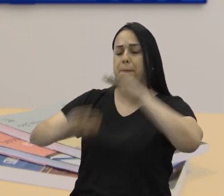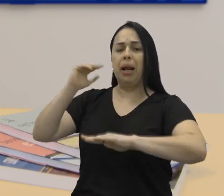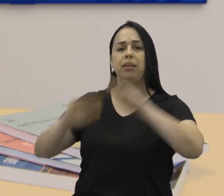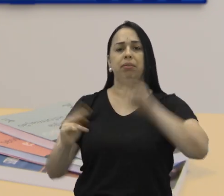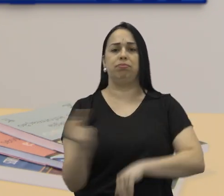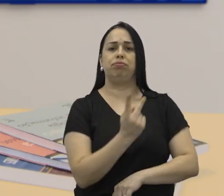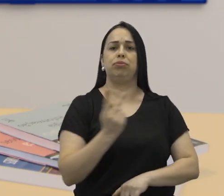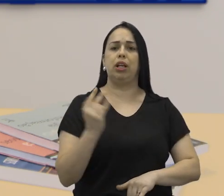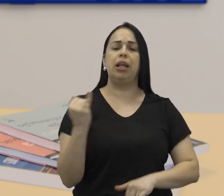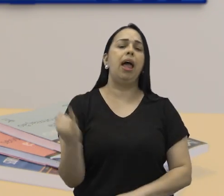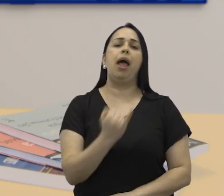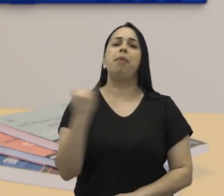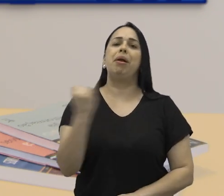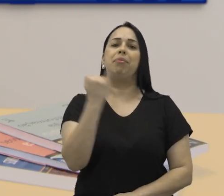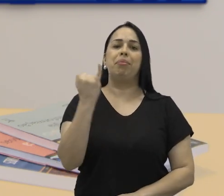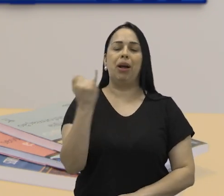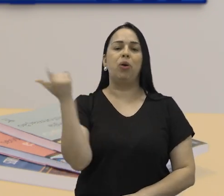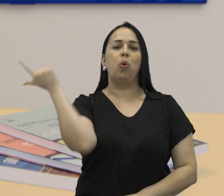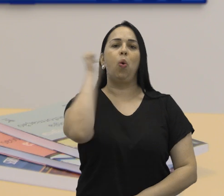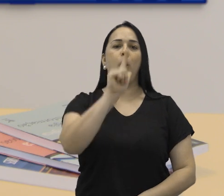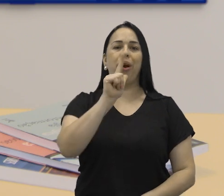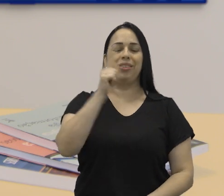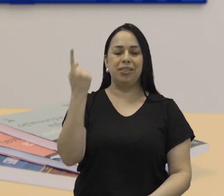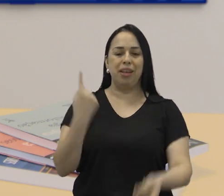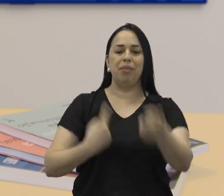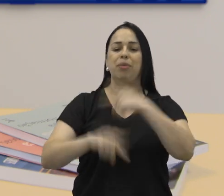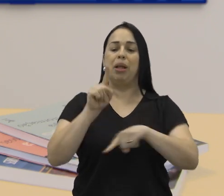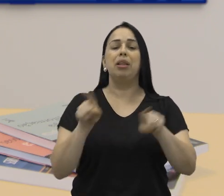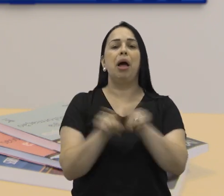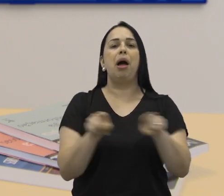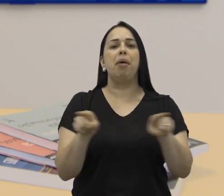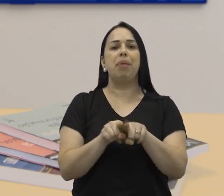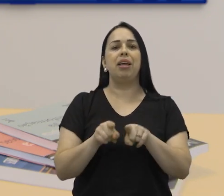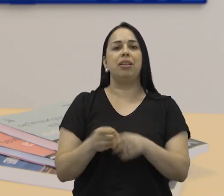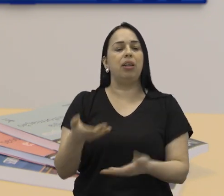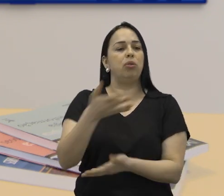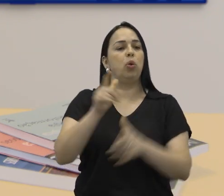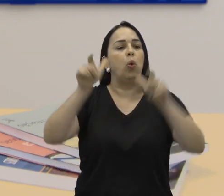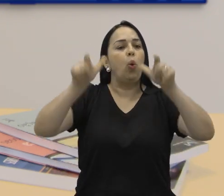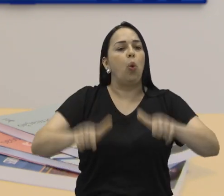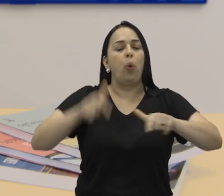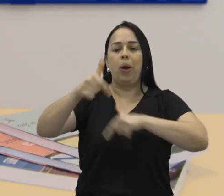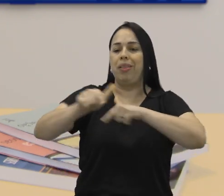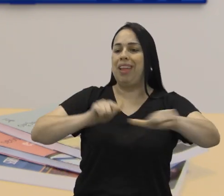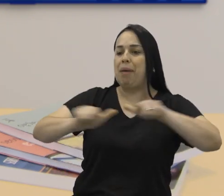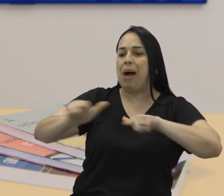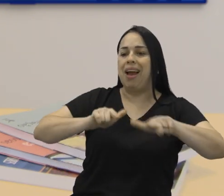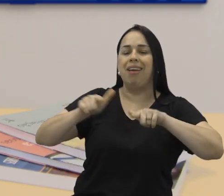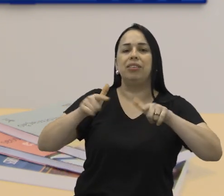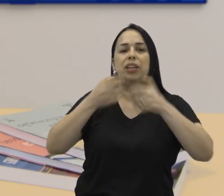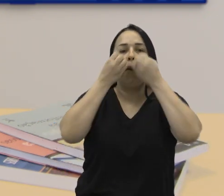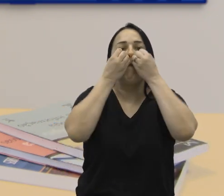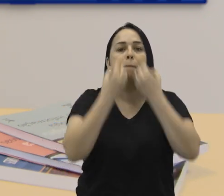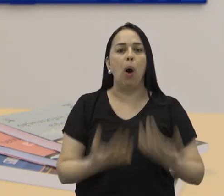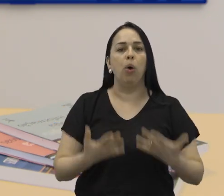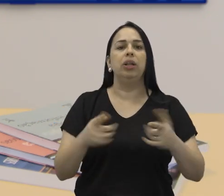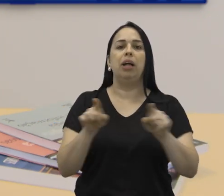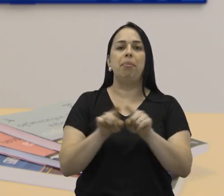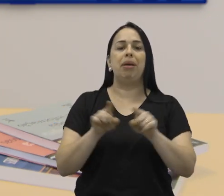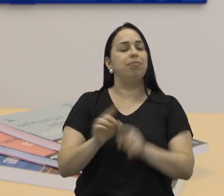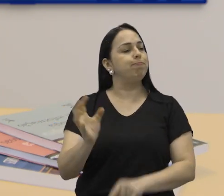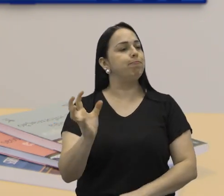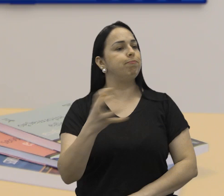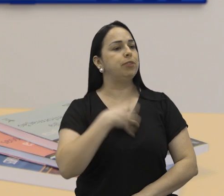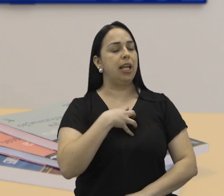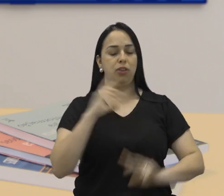declarar e fazer é fundamental para que você tenha clima organizacional, que fala do ambiente onde as pessoas trabalham e